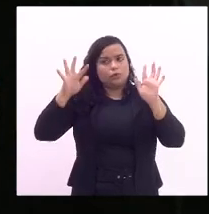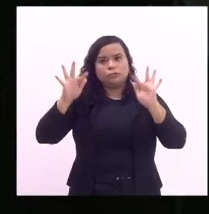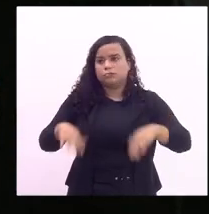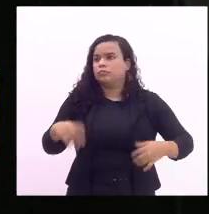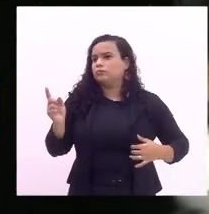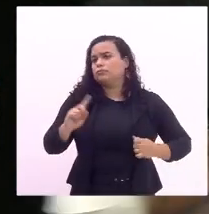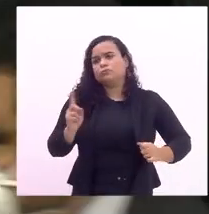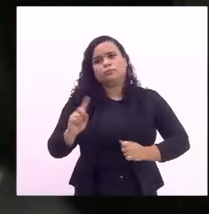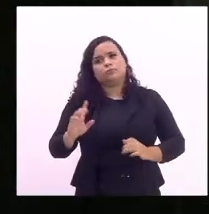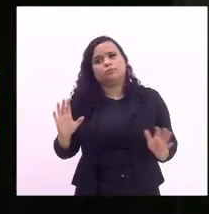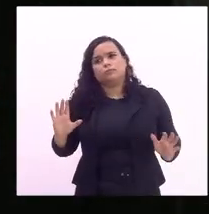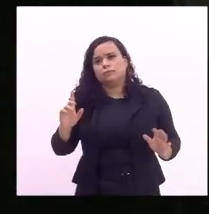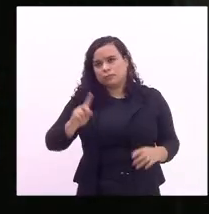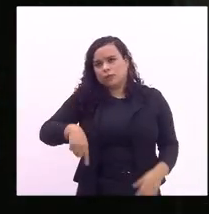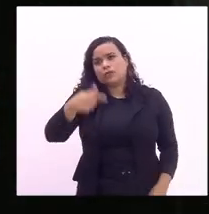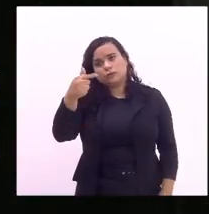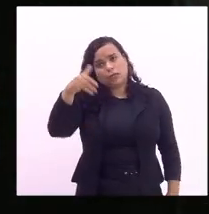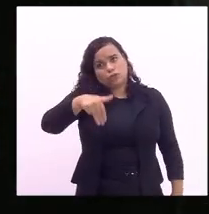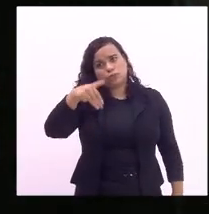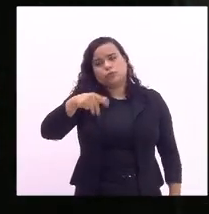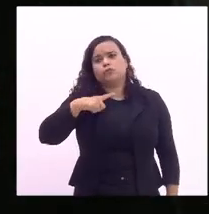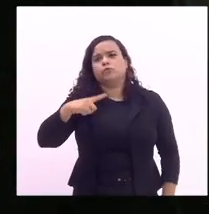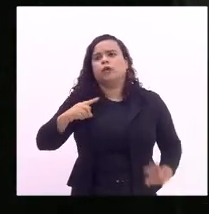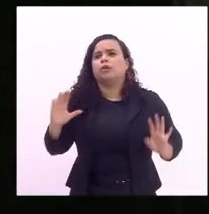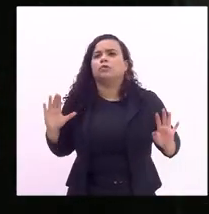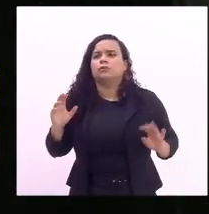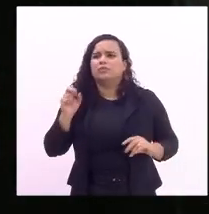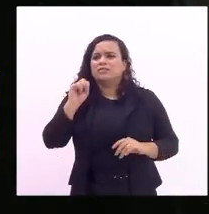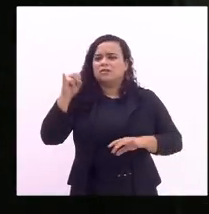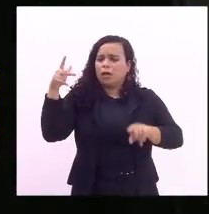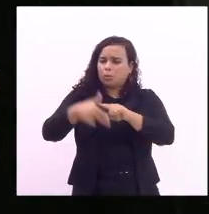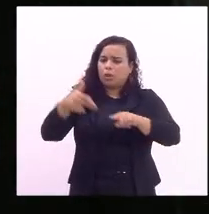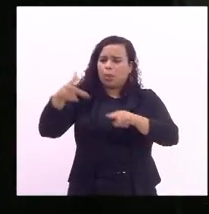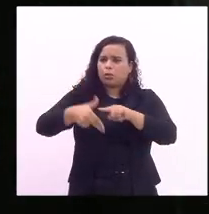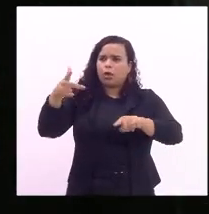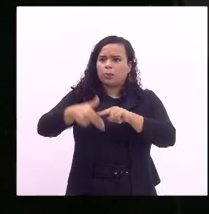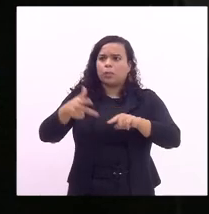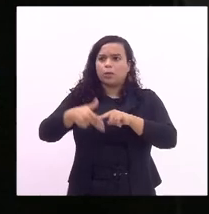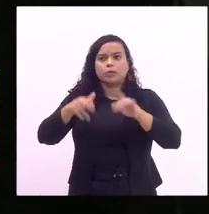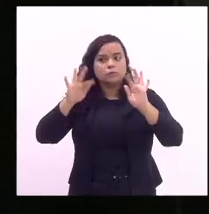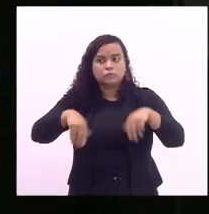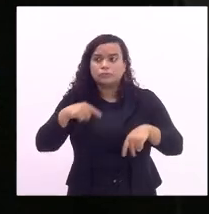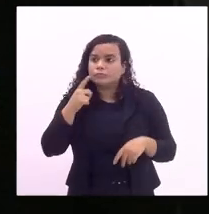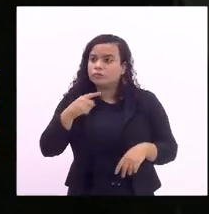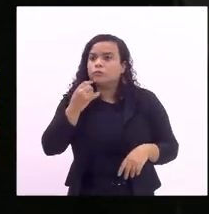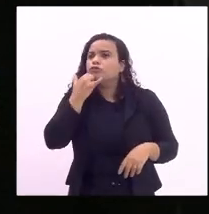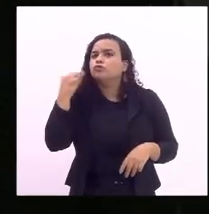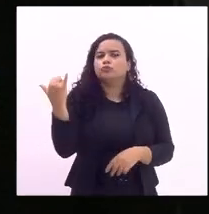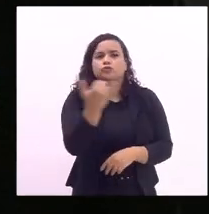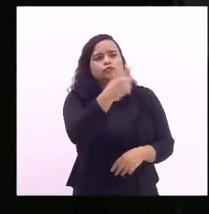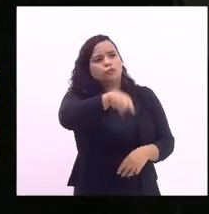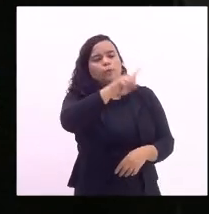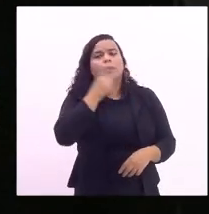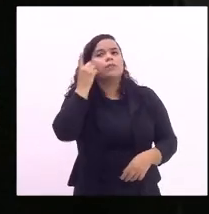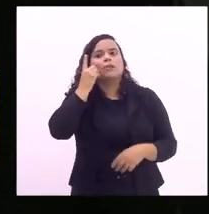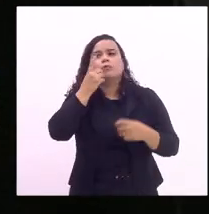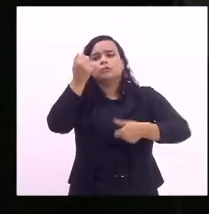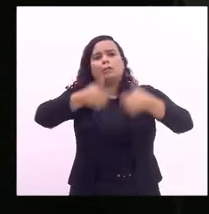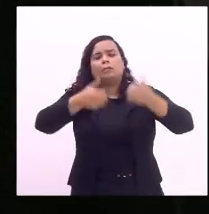minha fala de 7 minutos se eu for interrompida todo o tempo. Me desculpe os deputados que estão aqui para falar